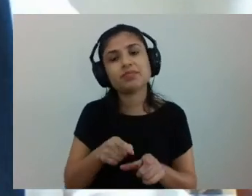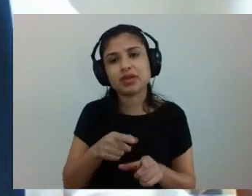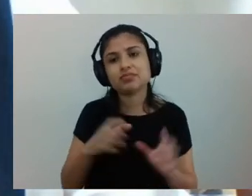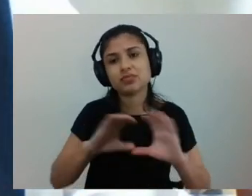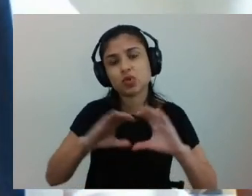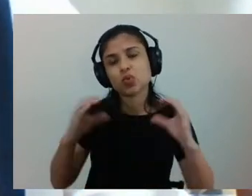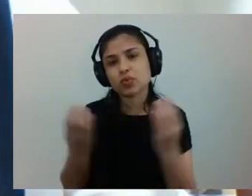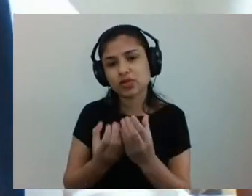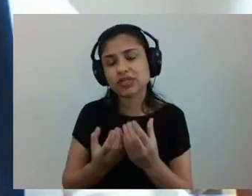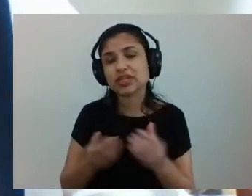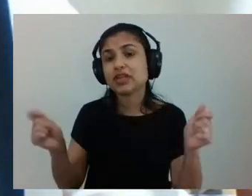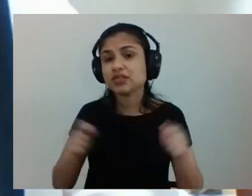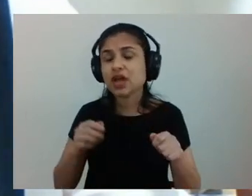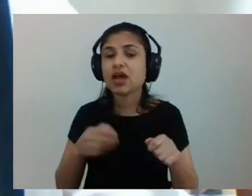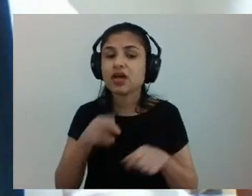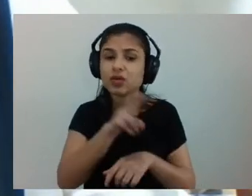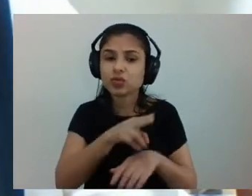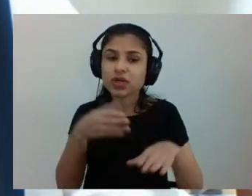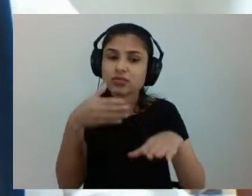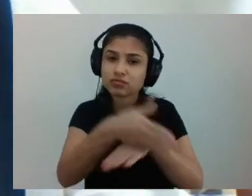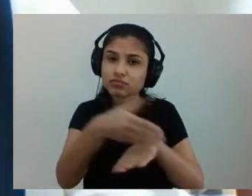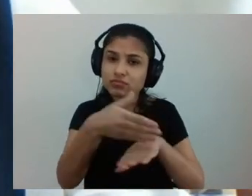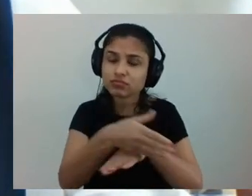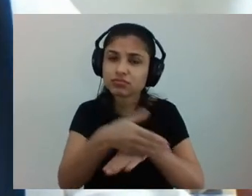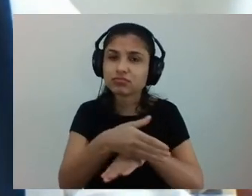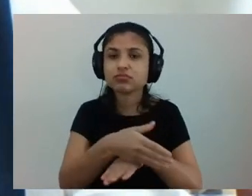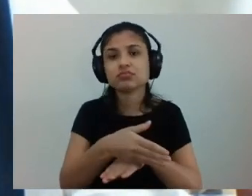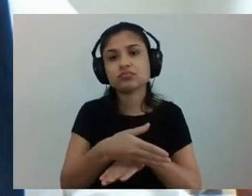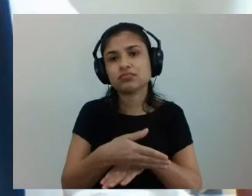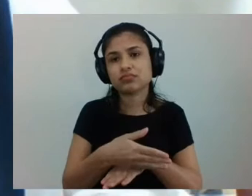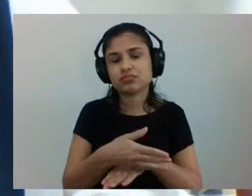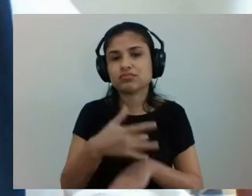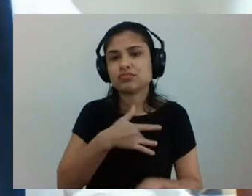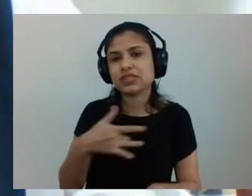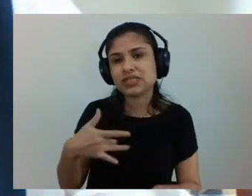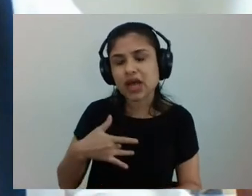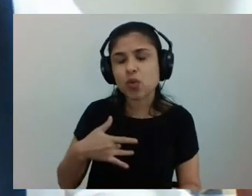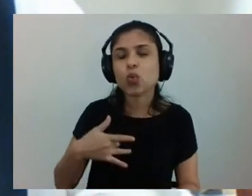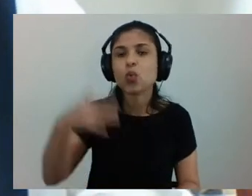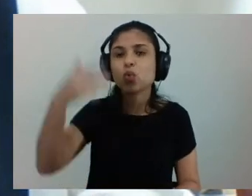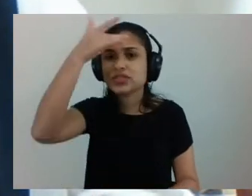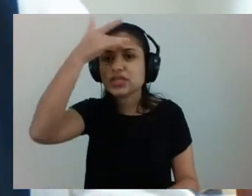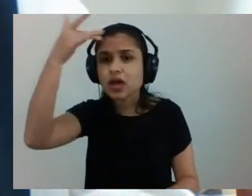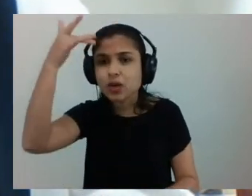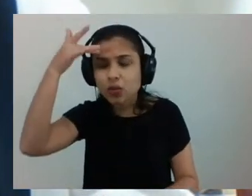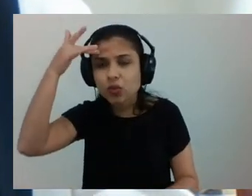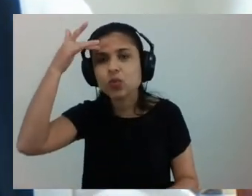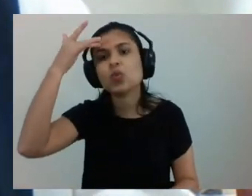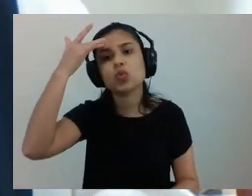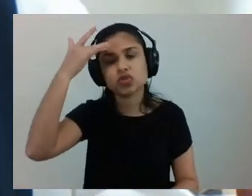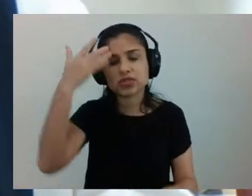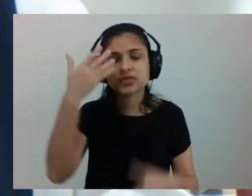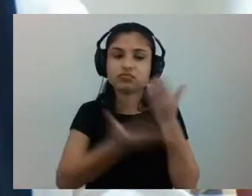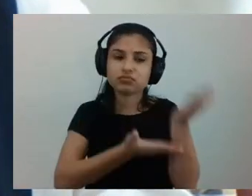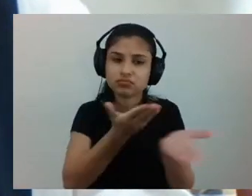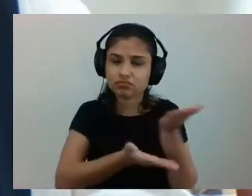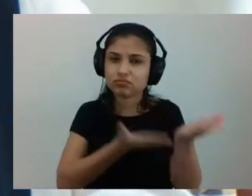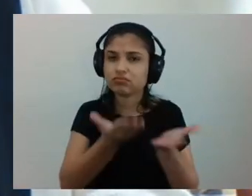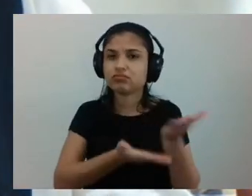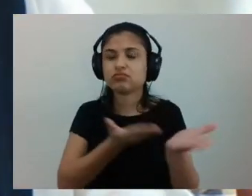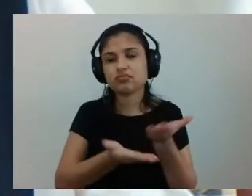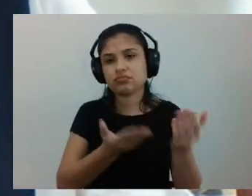para buscar cuidado em saúde mental, para buscar apoio, para receber acolhimento. Essa é uma, nós temos